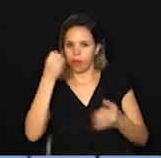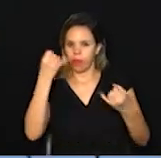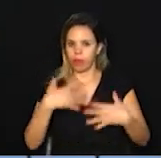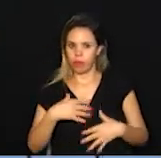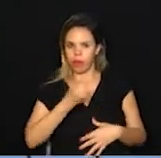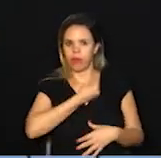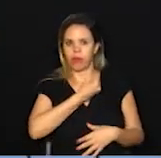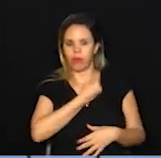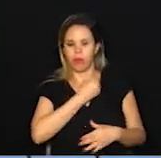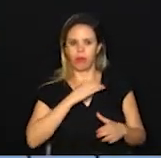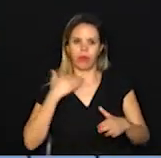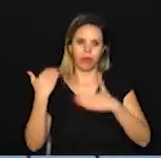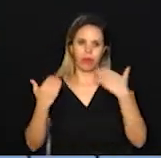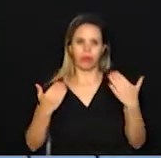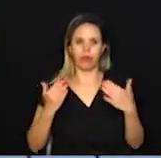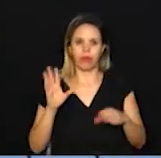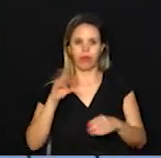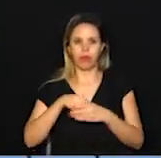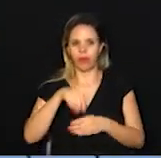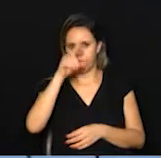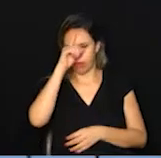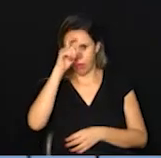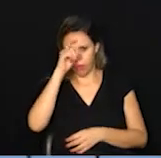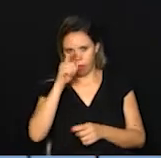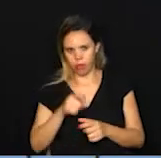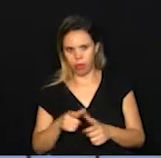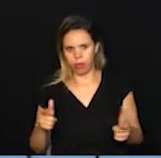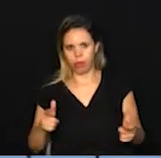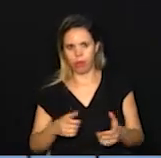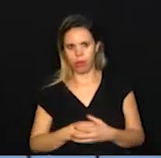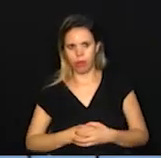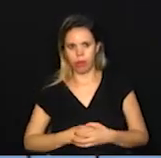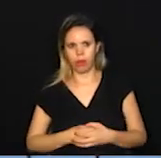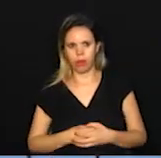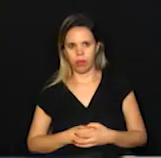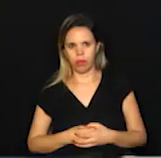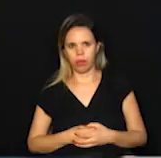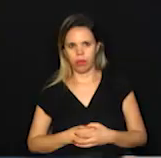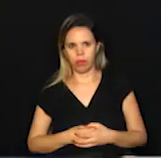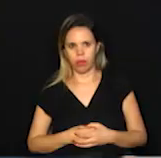o número de mortes dentro dos hospitais ainda é muito alto.